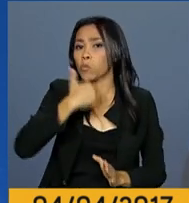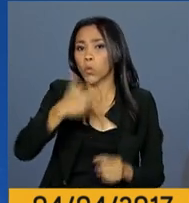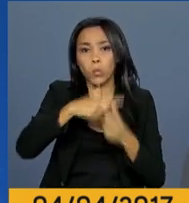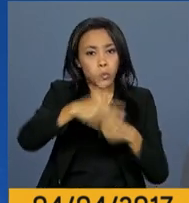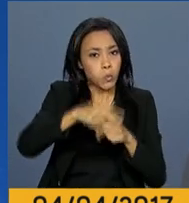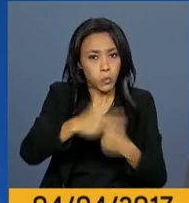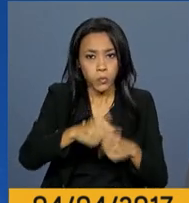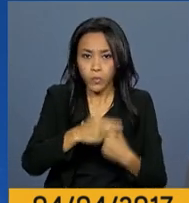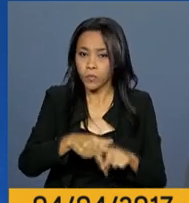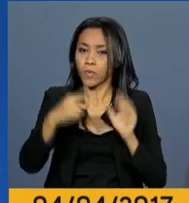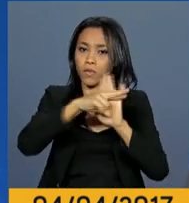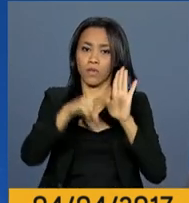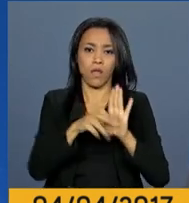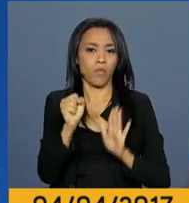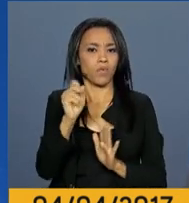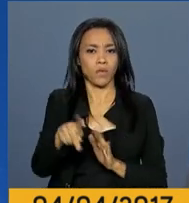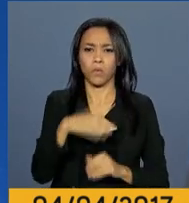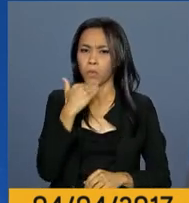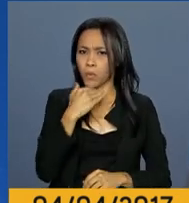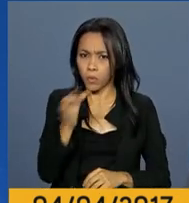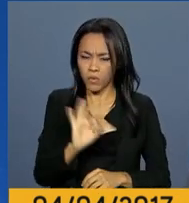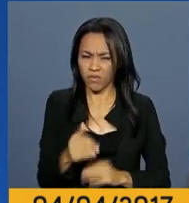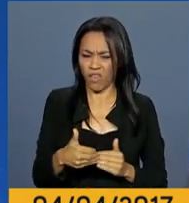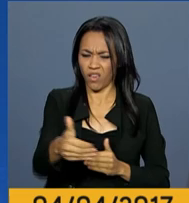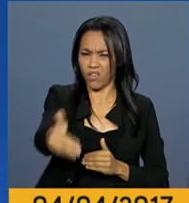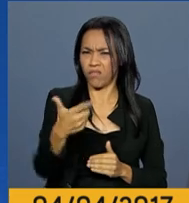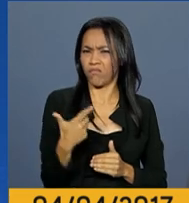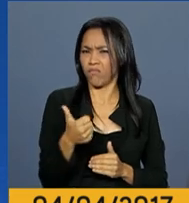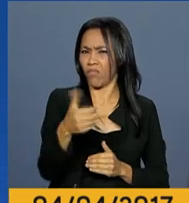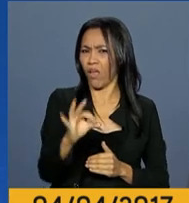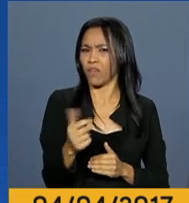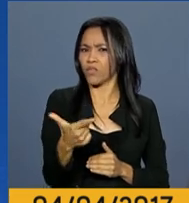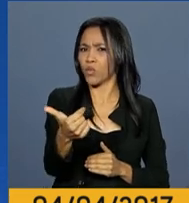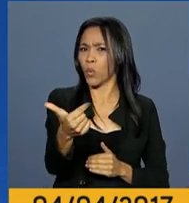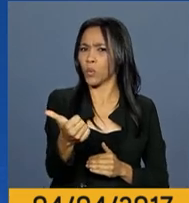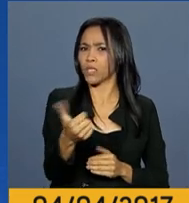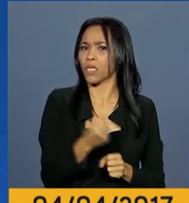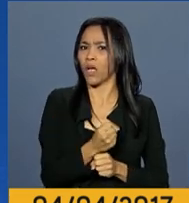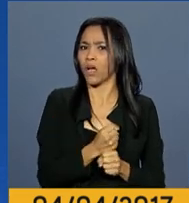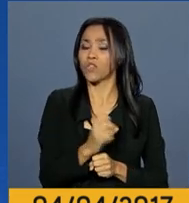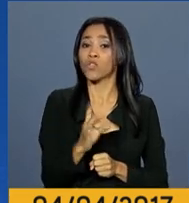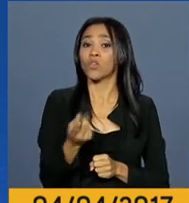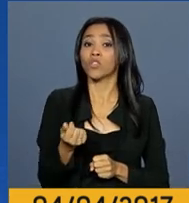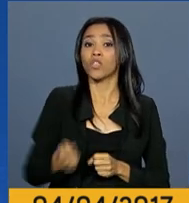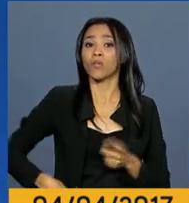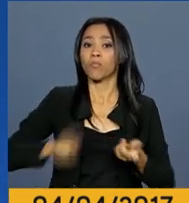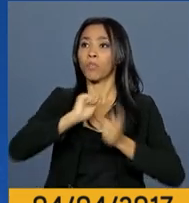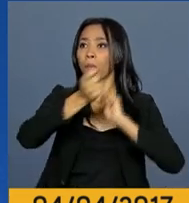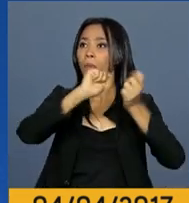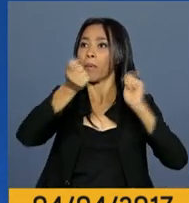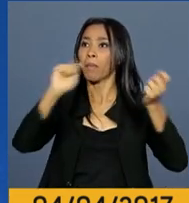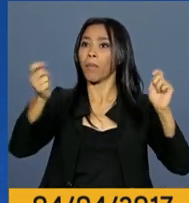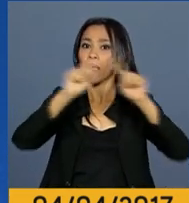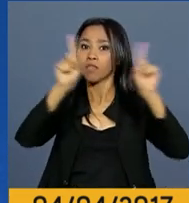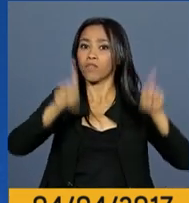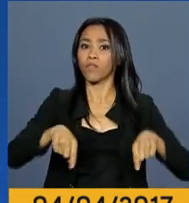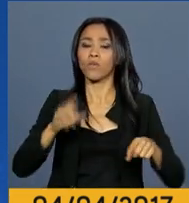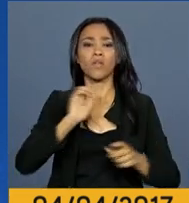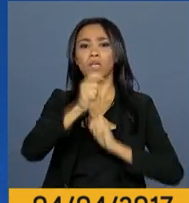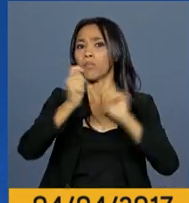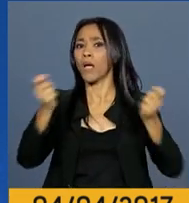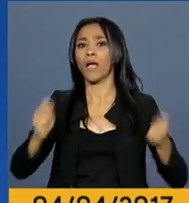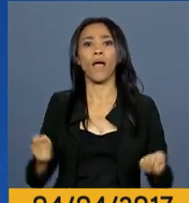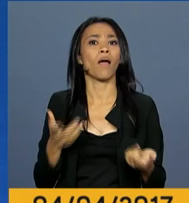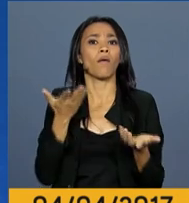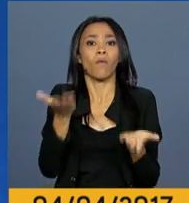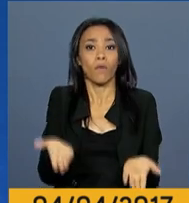país, nós teremos daqui a 10, 12 anos, quem sabe, verbas apenas para pagar os servidores públicos e a Previdência.